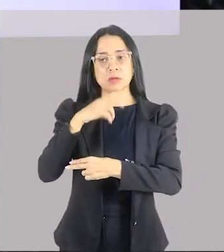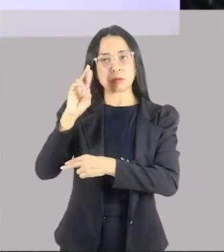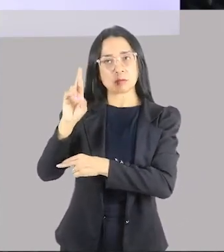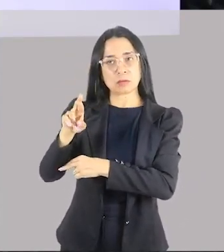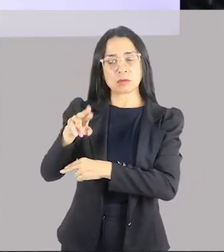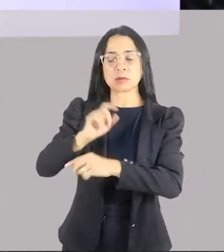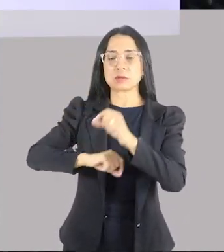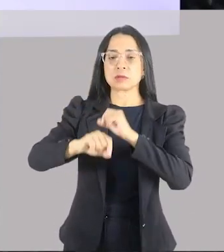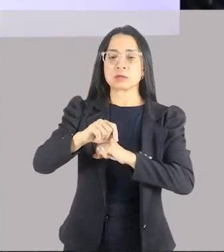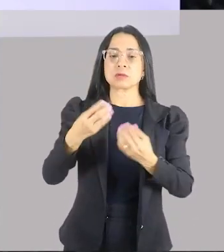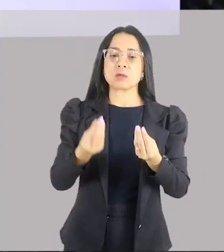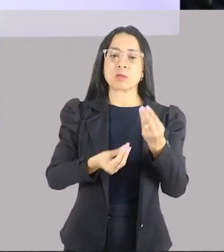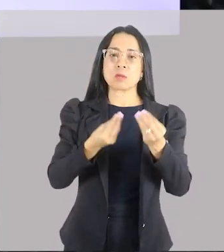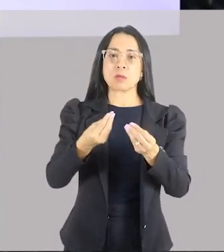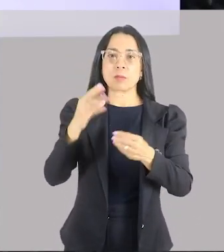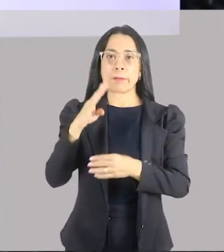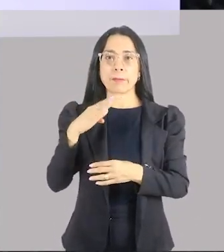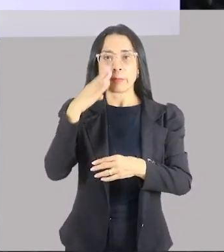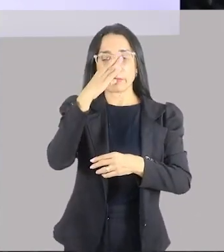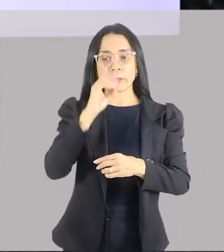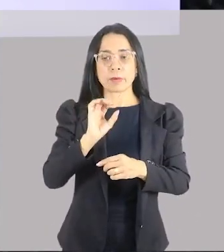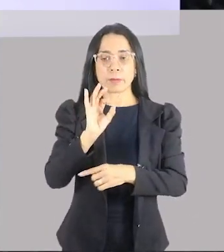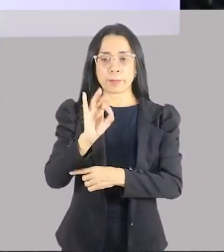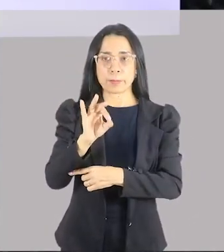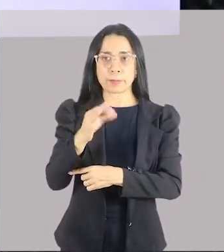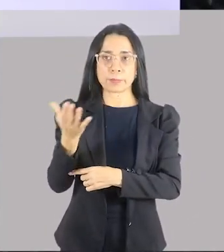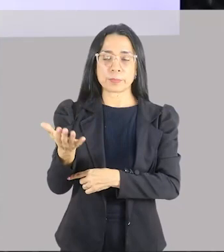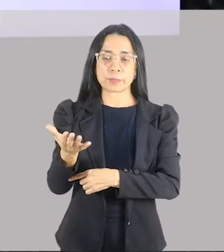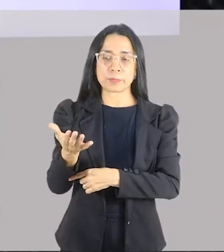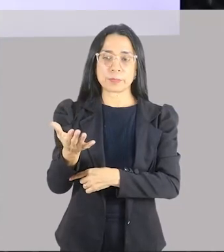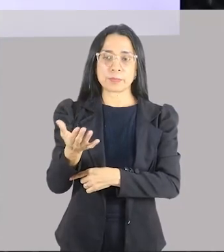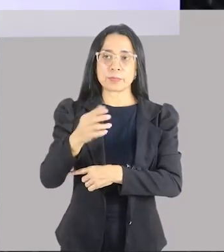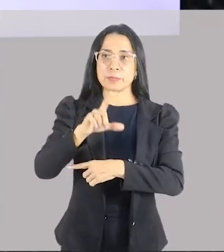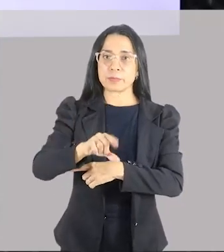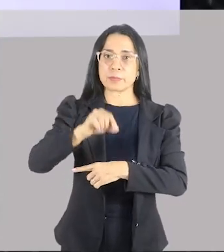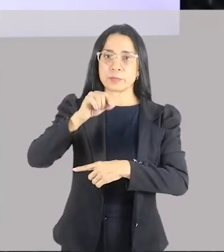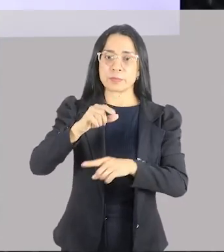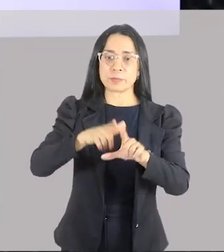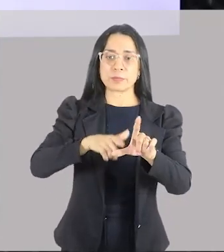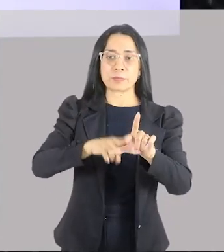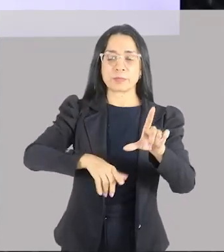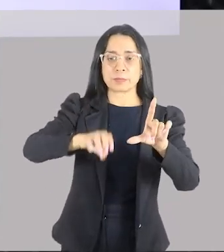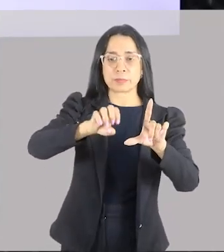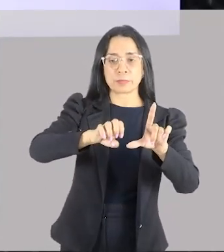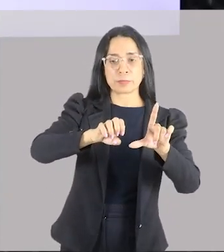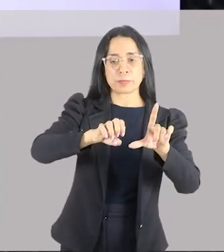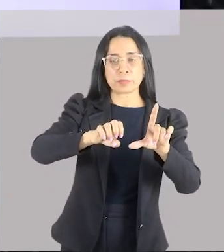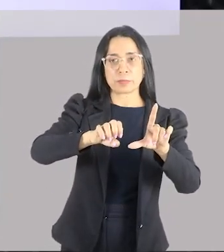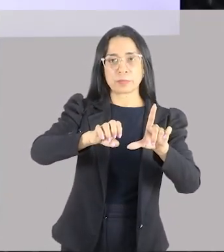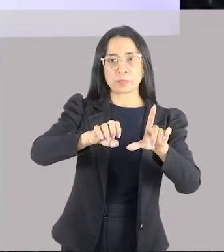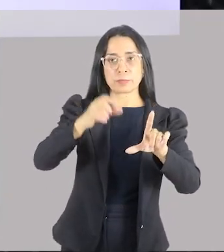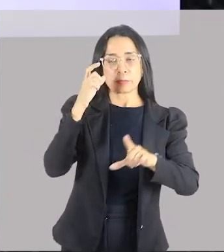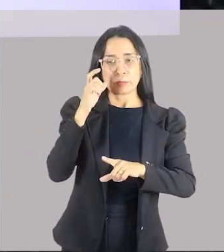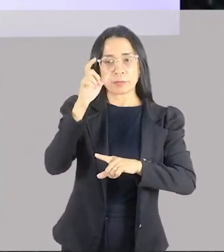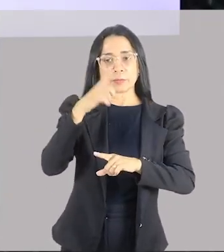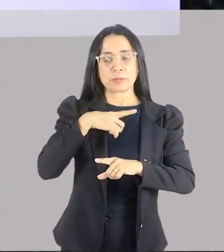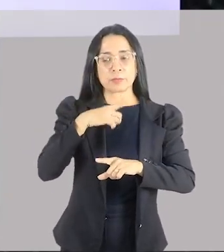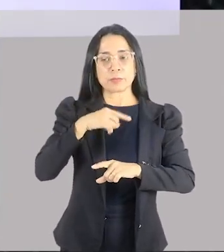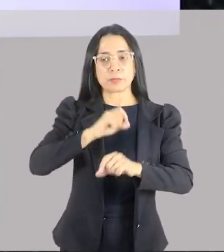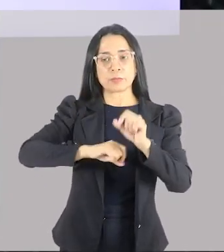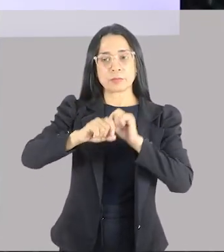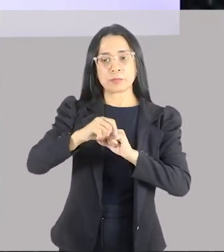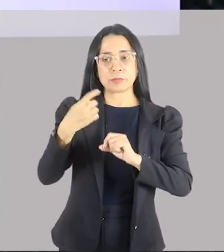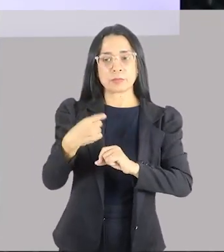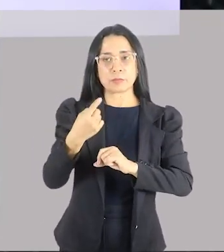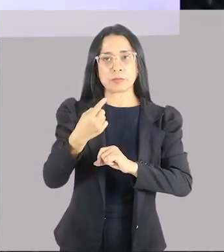como predominante. Correto? Perfeito? Marque a letra E para você. É interessante que nós tenhamos